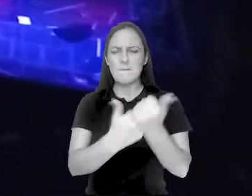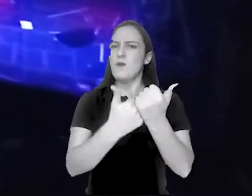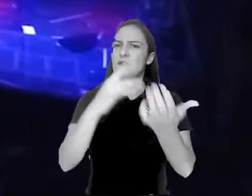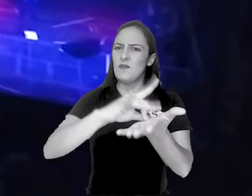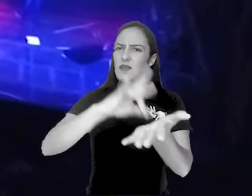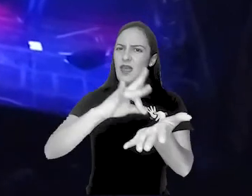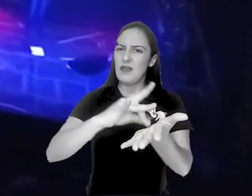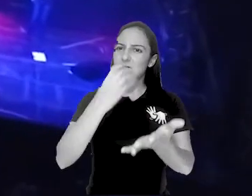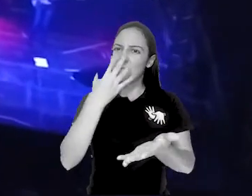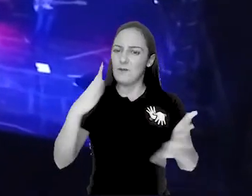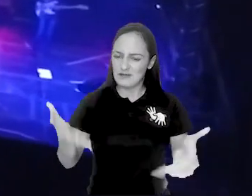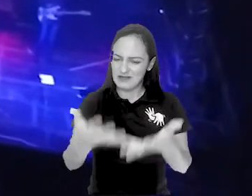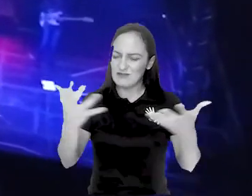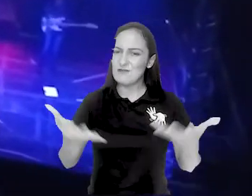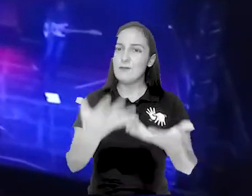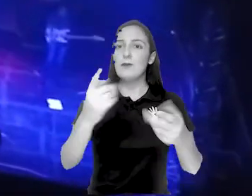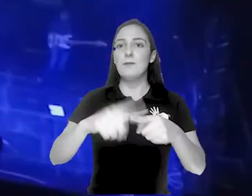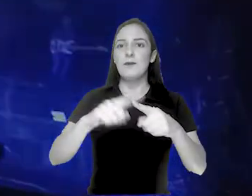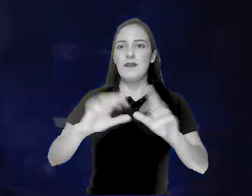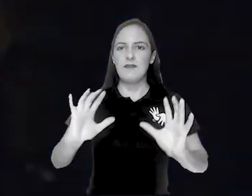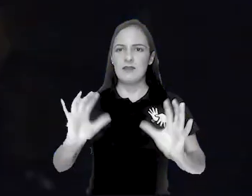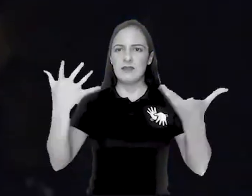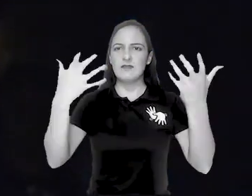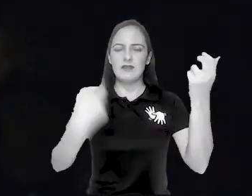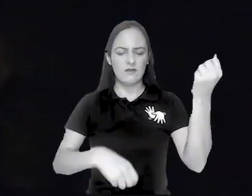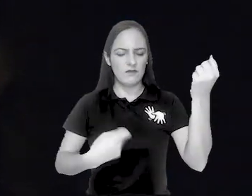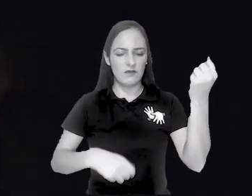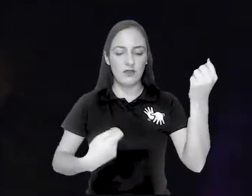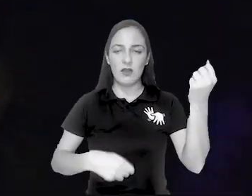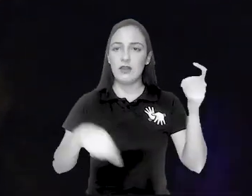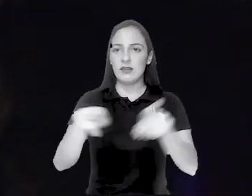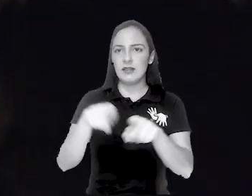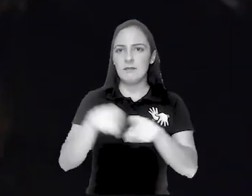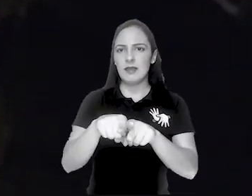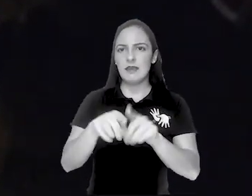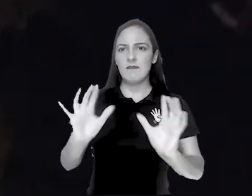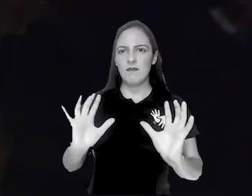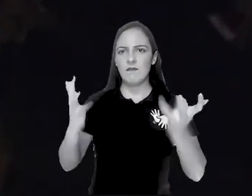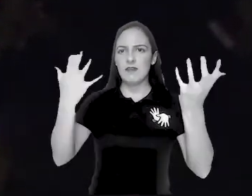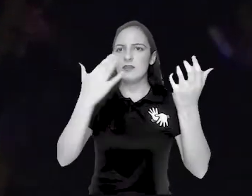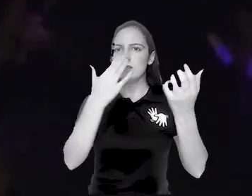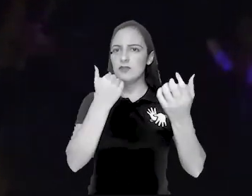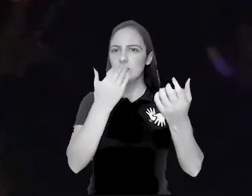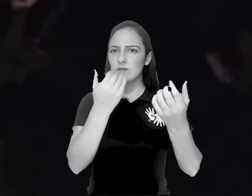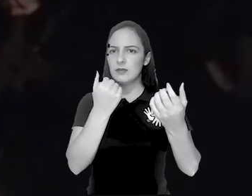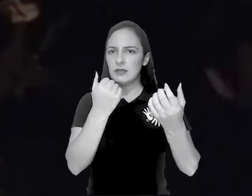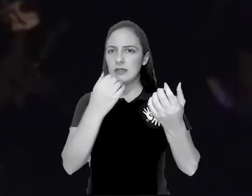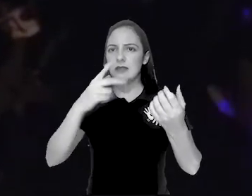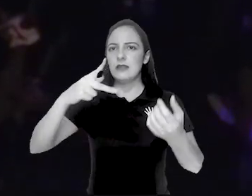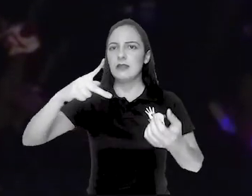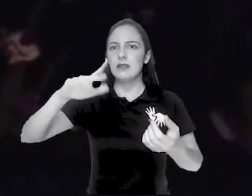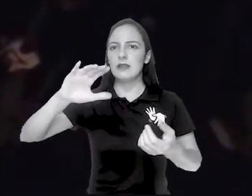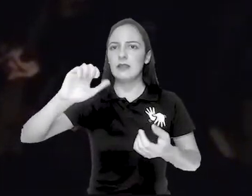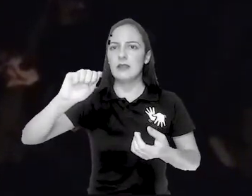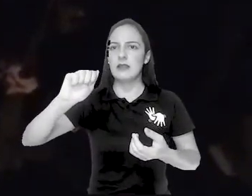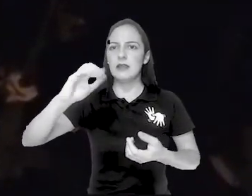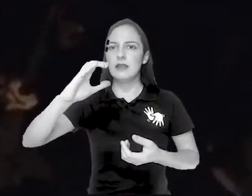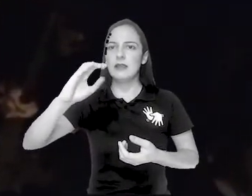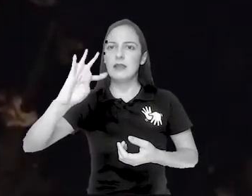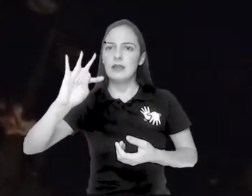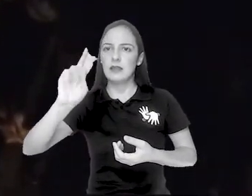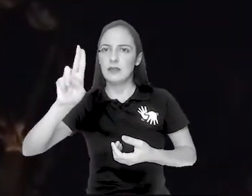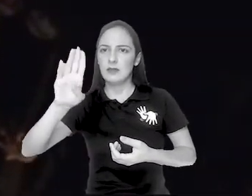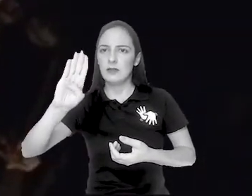Botelho. O Festival de Viola e Gastronomia de Pecatuba, ele gera uma economia